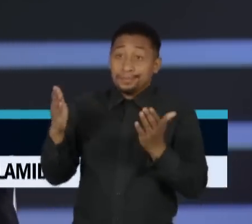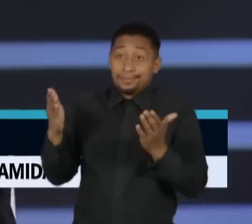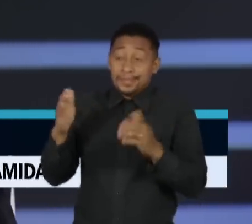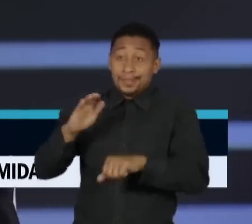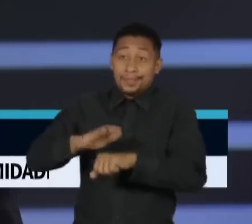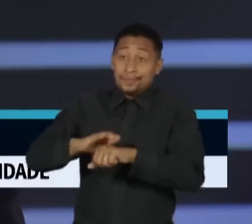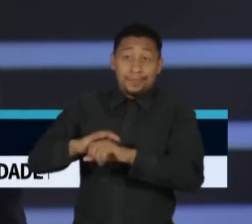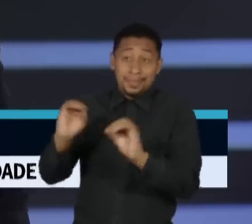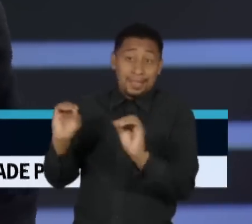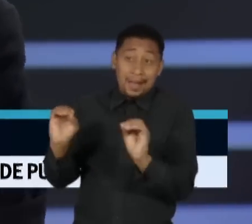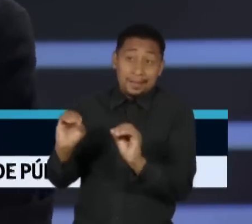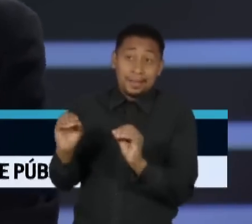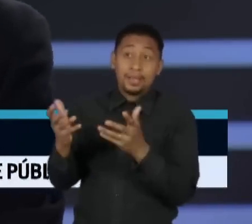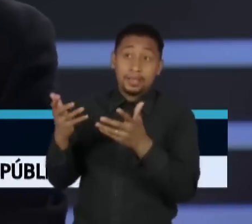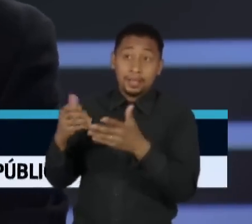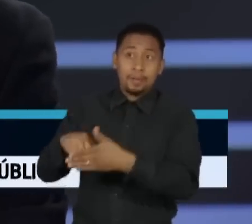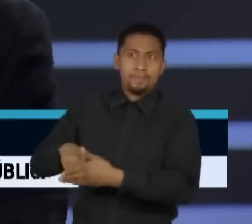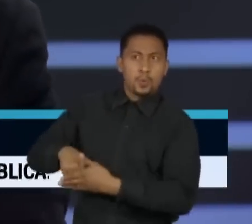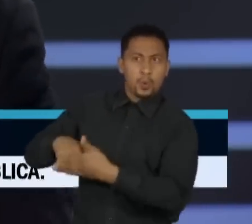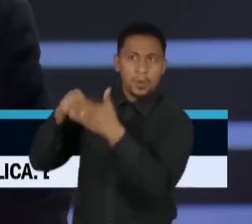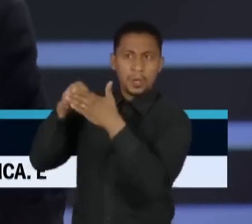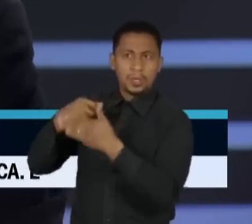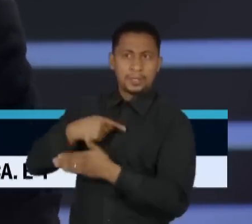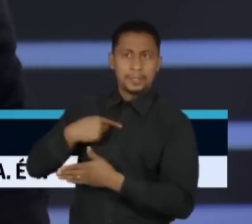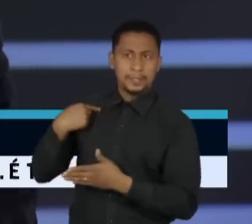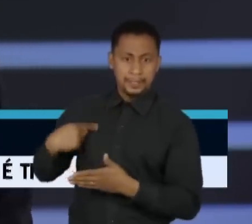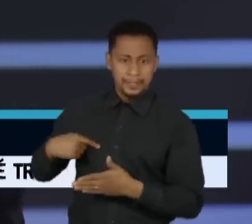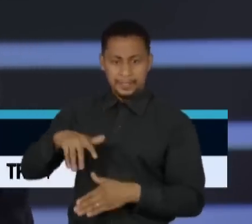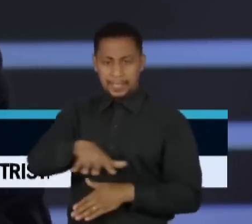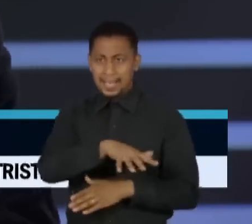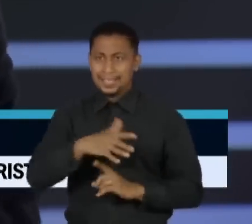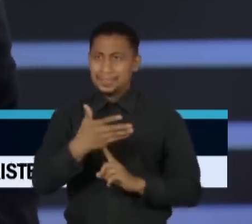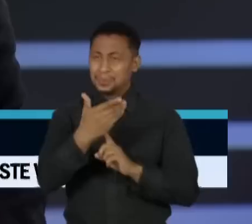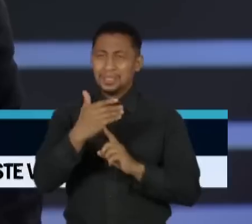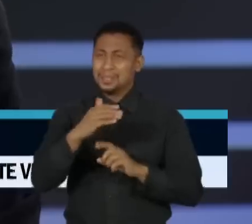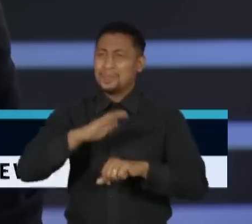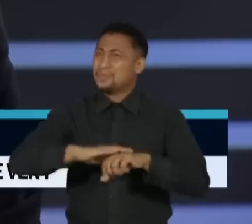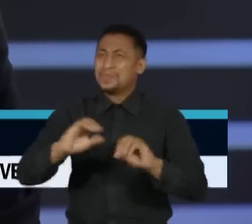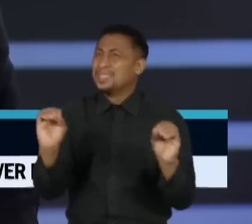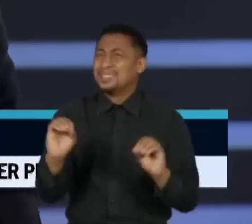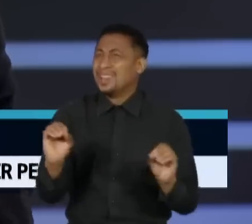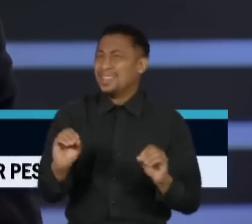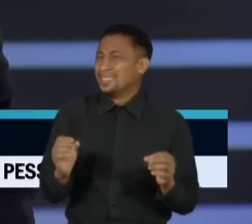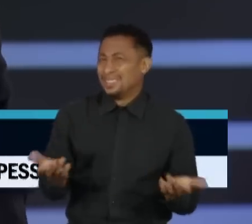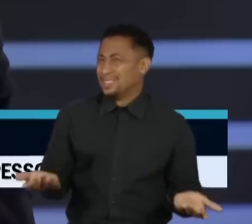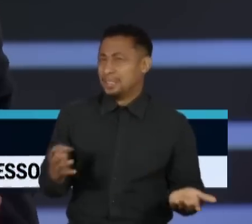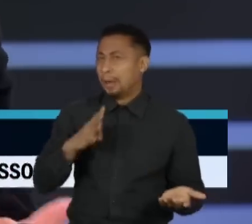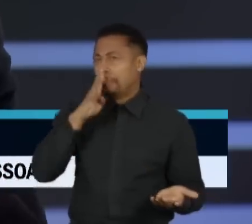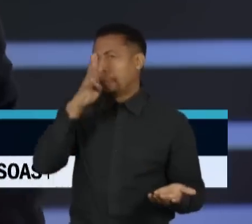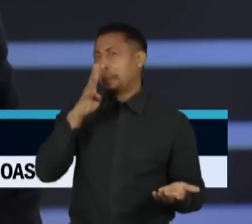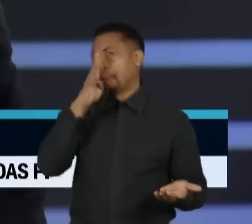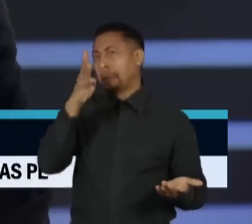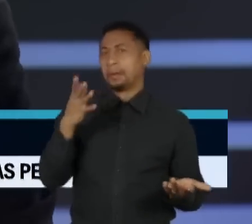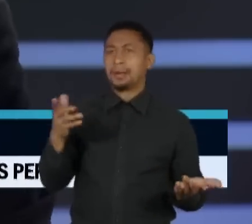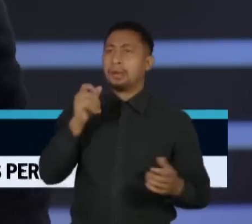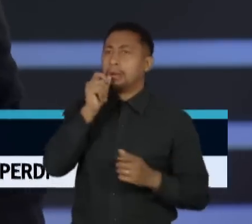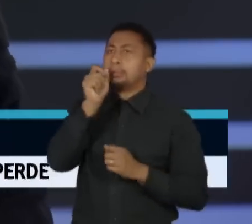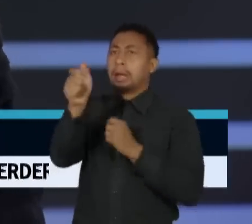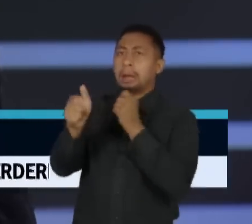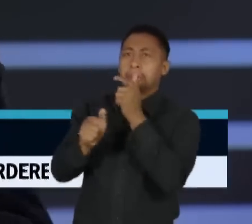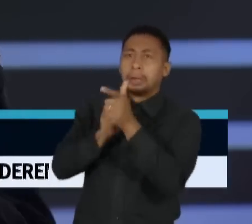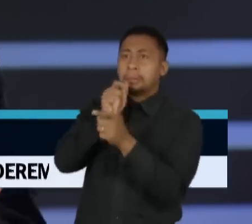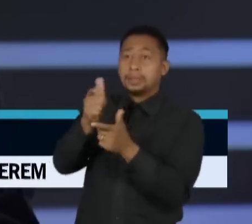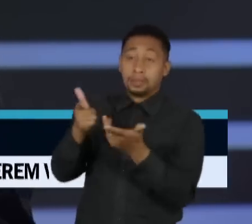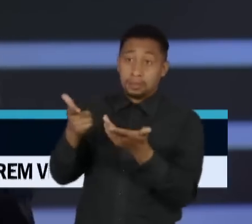bloquear um pouco a questão acesso chinês, algumas áreas de tecnologia, não fez. Foi bravata, basicamente, trocou xingamento, o embaixador